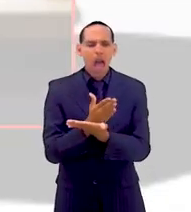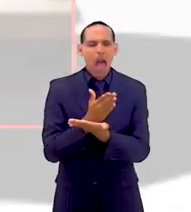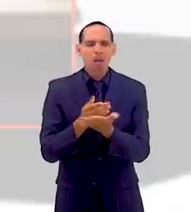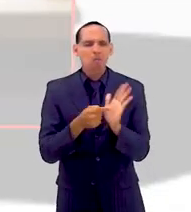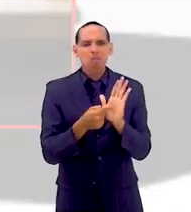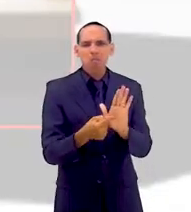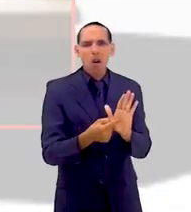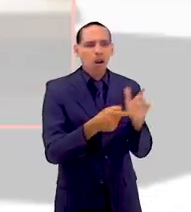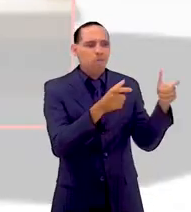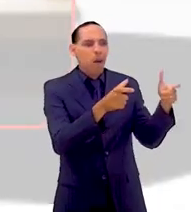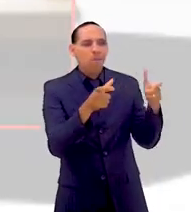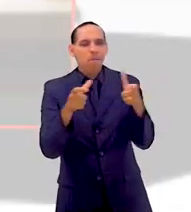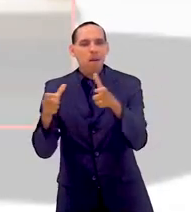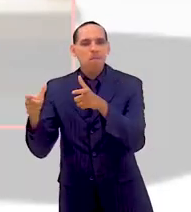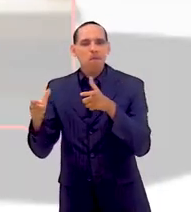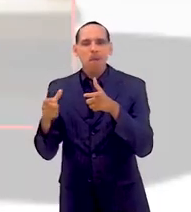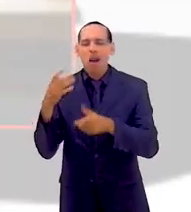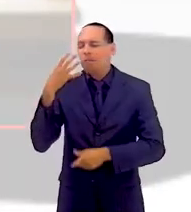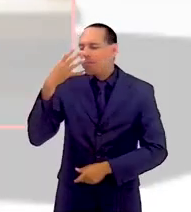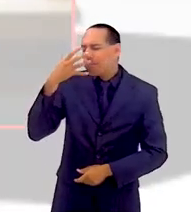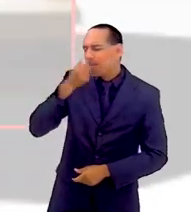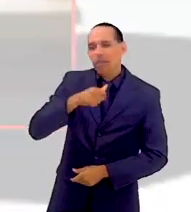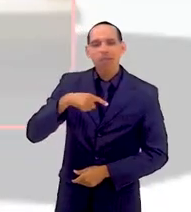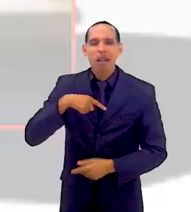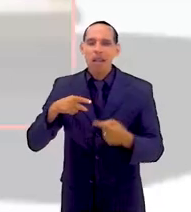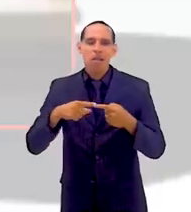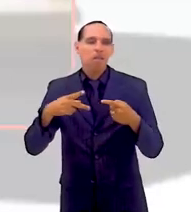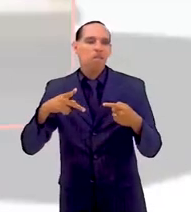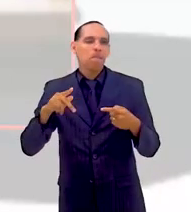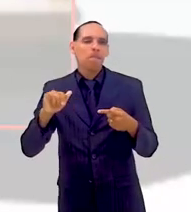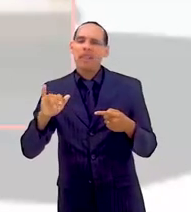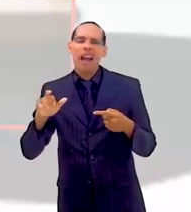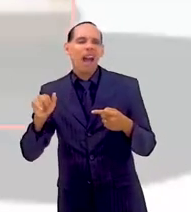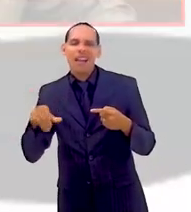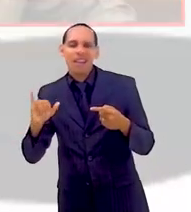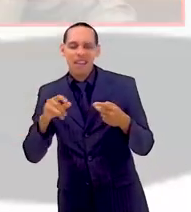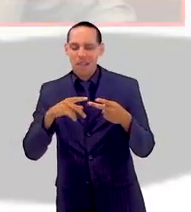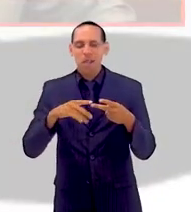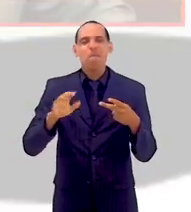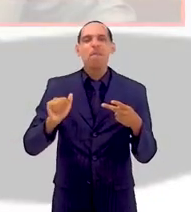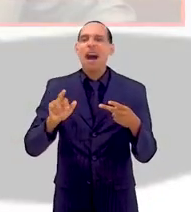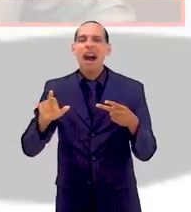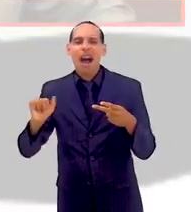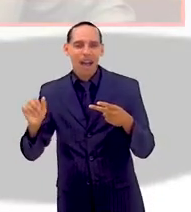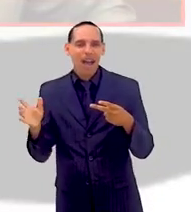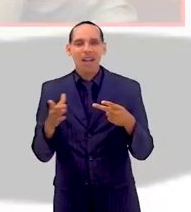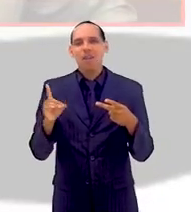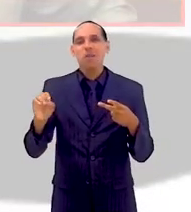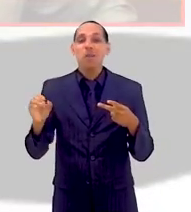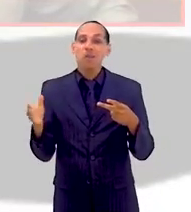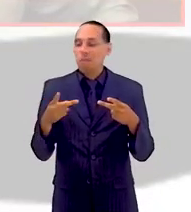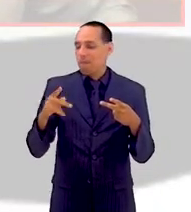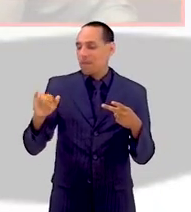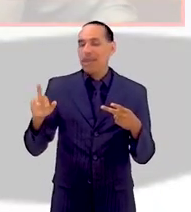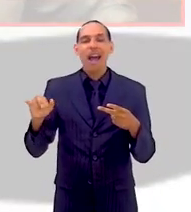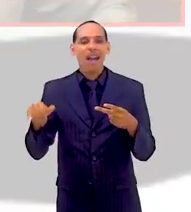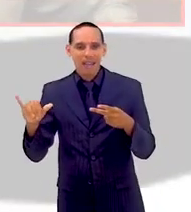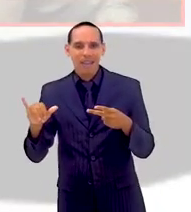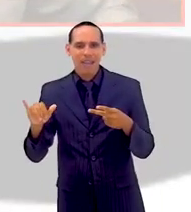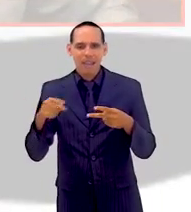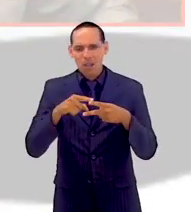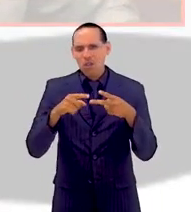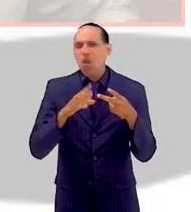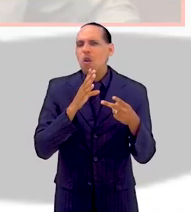as belezas, as maravilhas que existem em Piraí, em Barra do Piraí, assim, cidades que são menos conhecidas que Paraty e